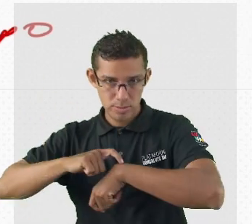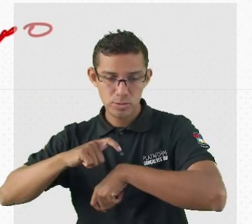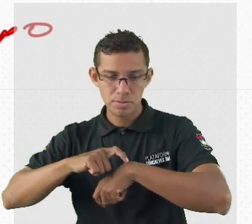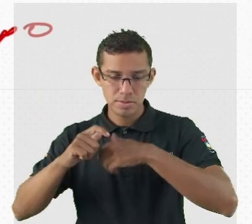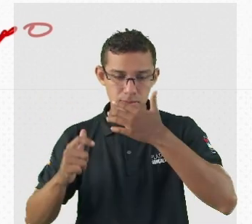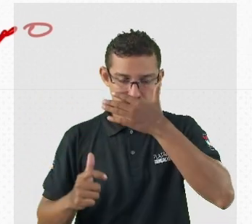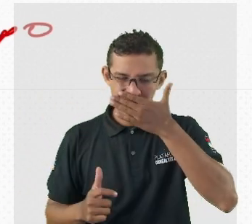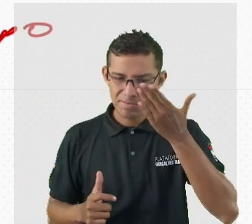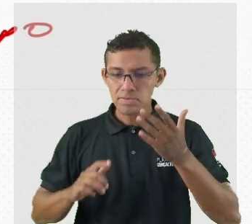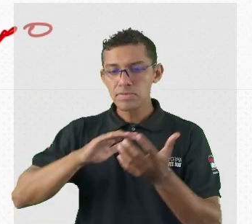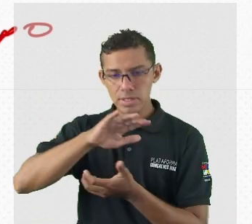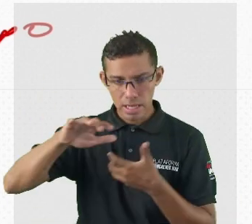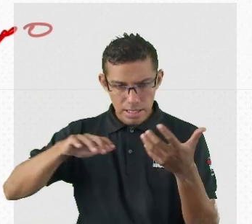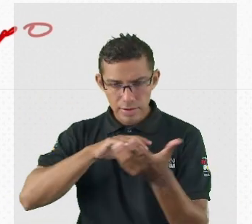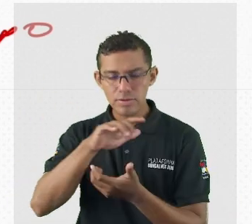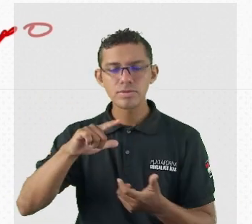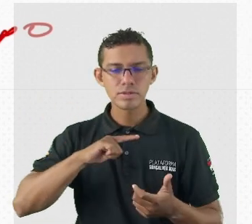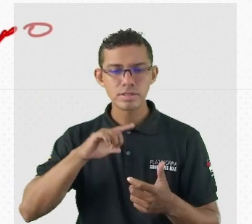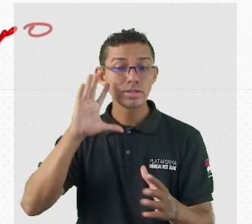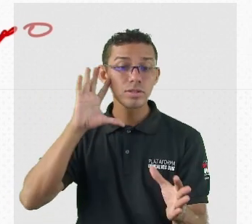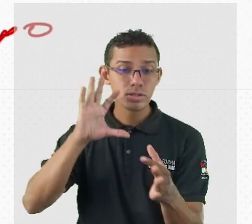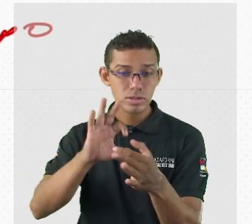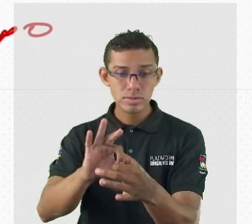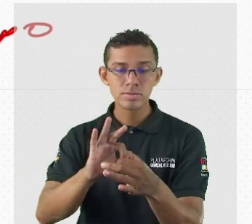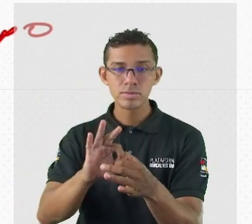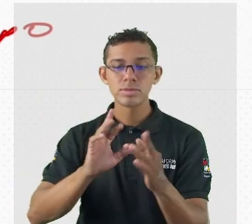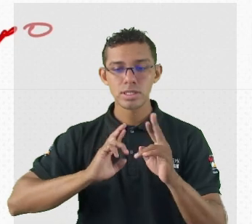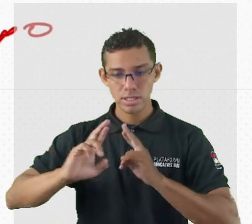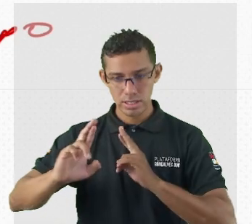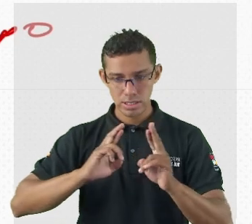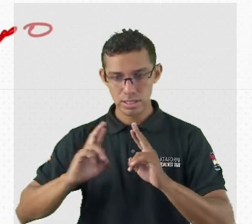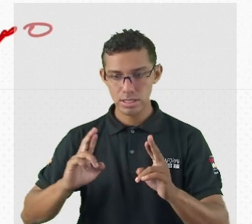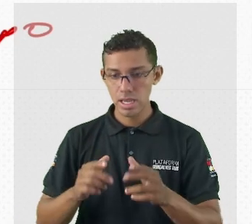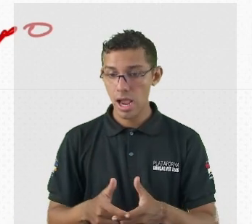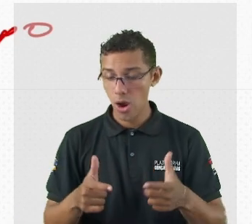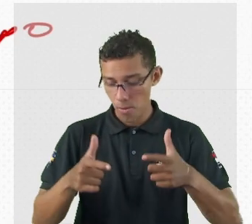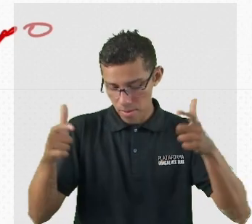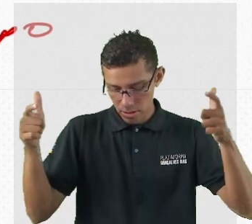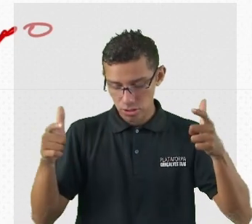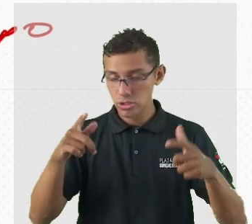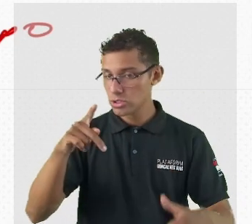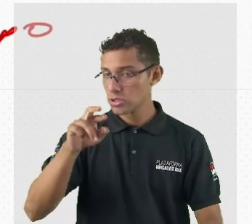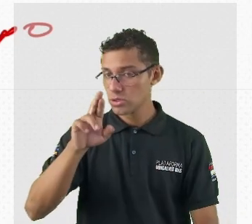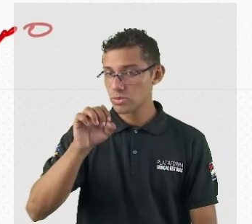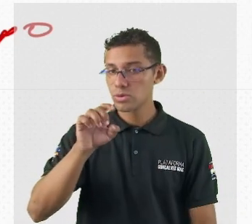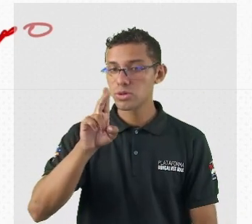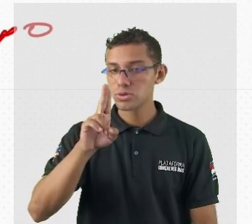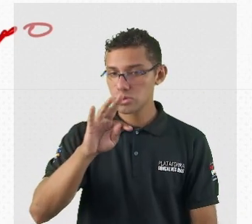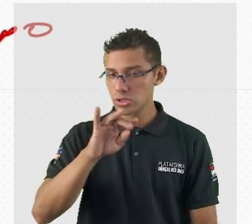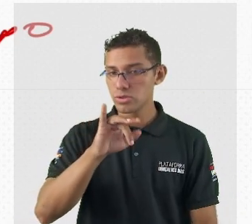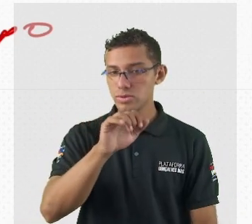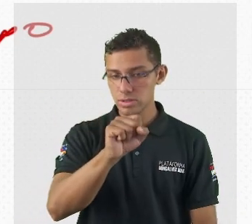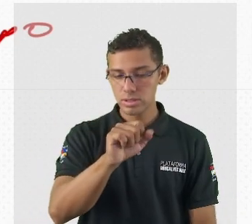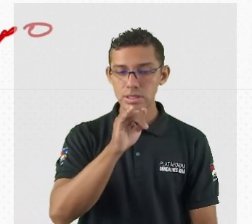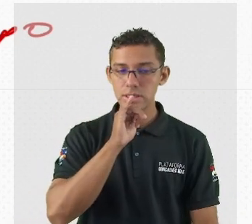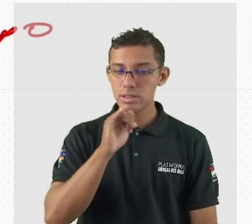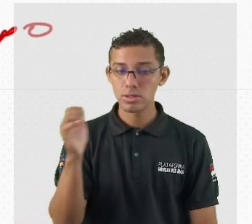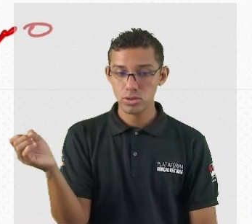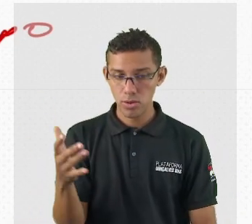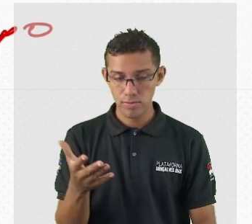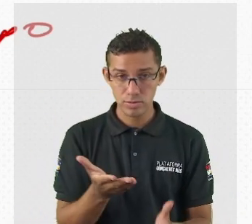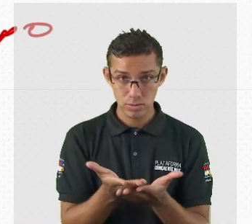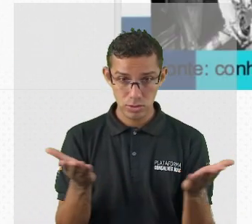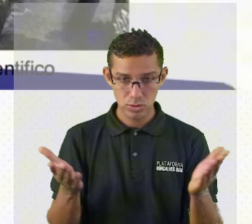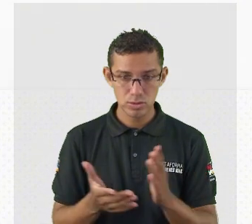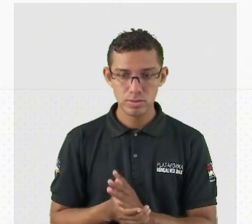E cada revolução ela traz consigo essa relação de aumento de produtividade e, claro, novos itens, novos produtos,